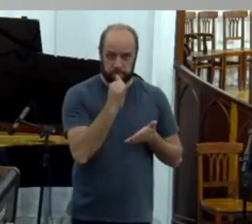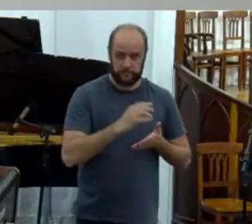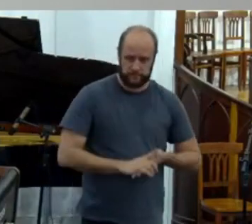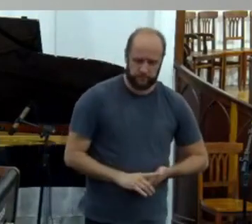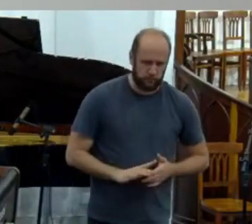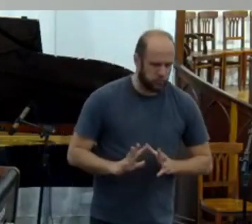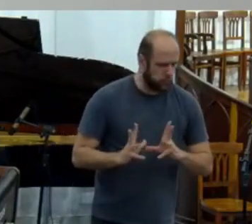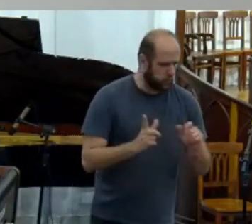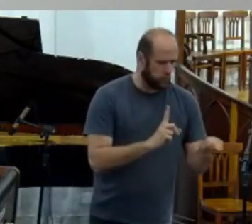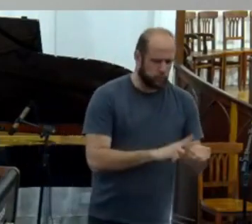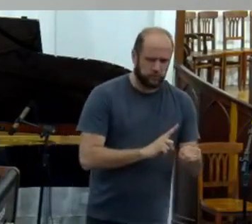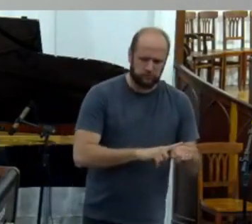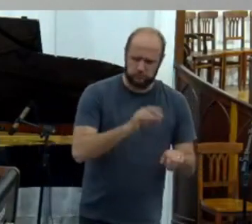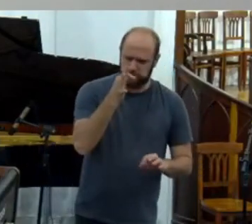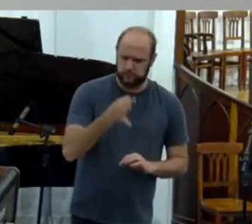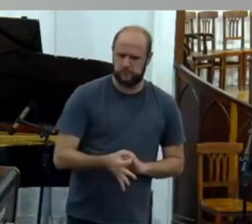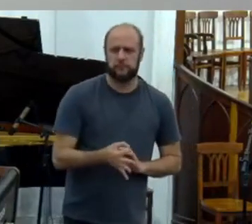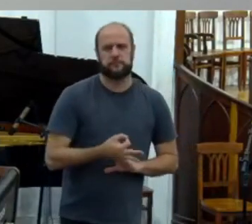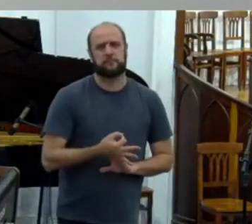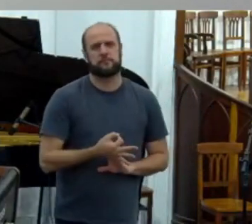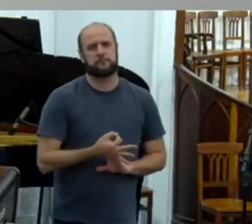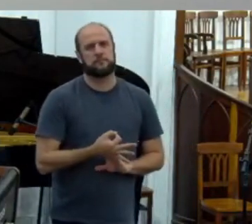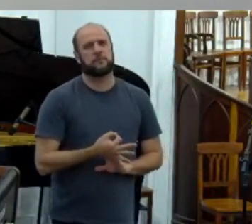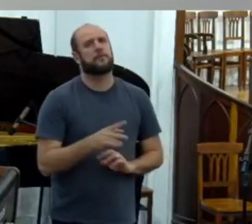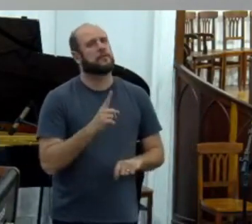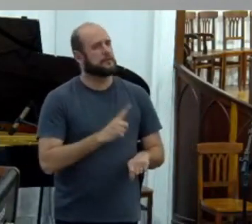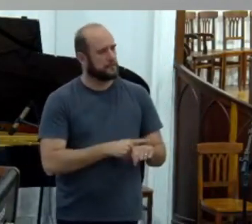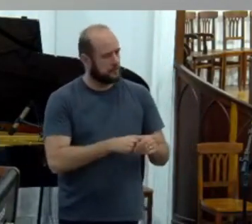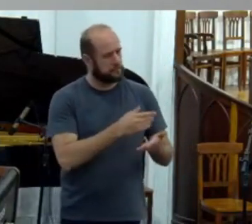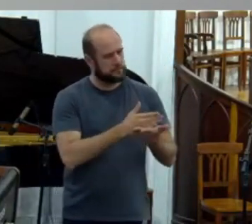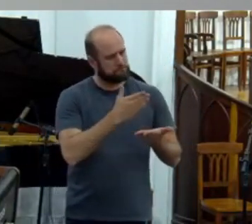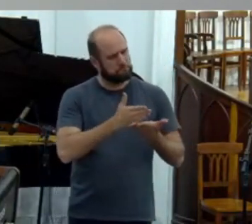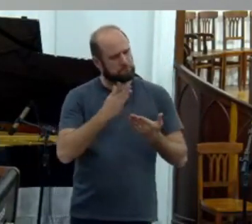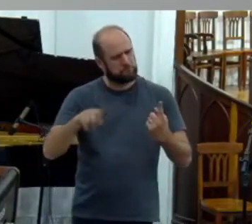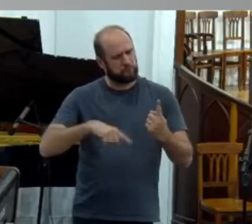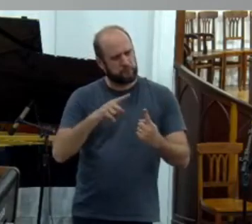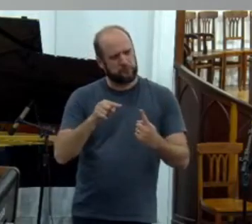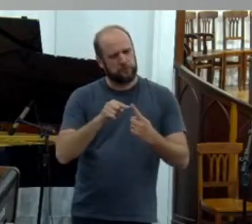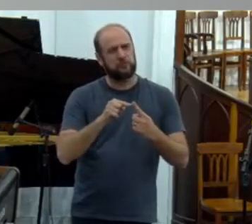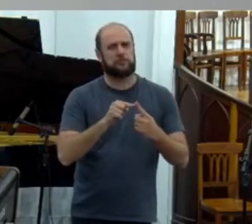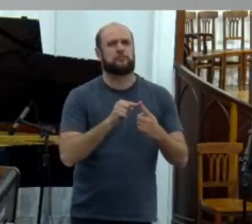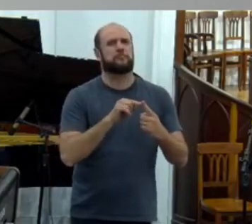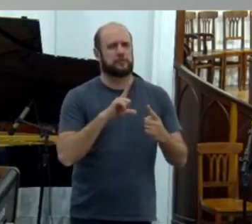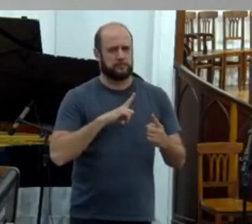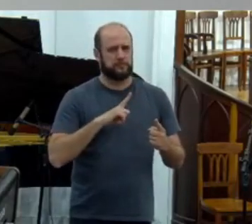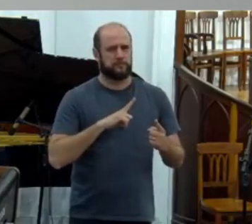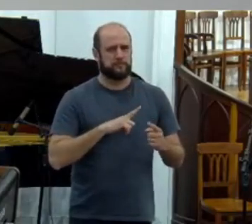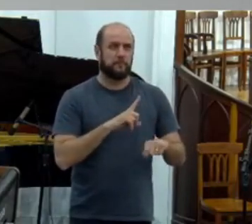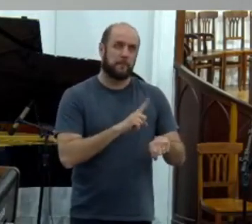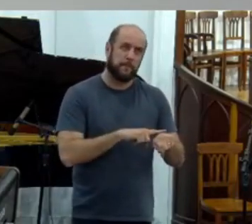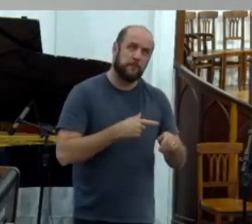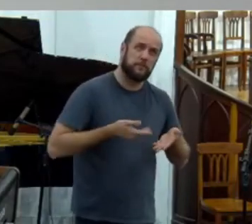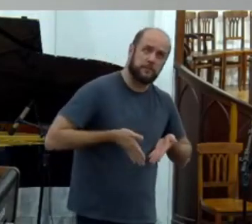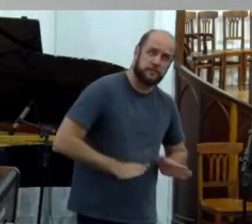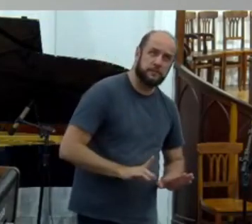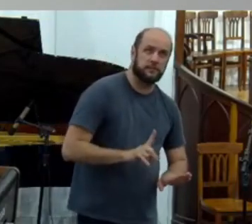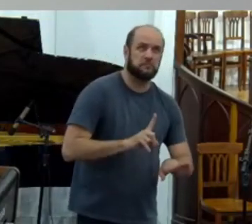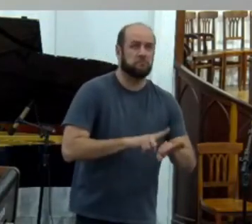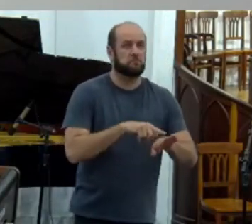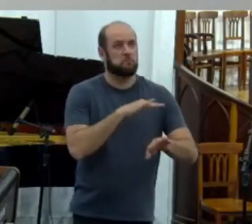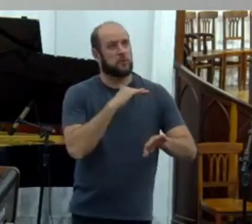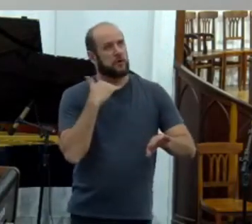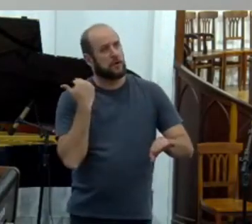tudo tem o seu tempo determinado e há tempo para todo propósito debaixo do céu. Há tempo de nascer e tempo de